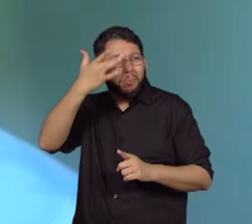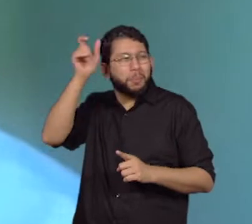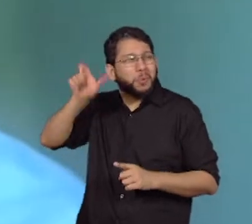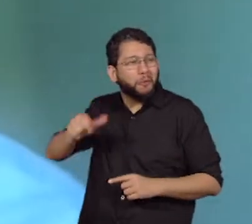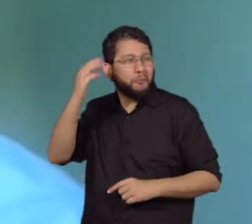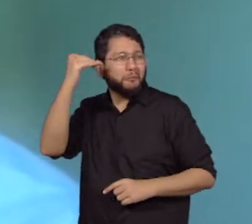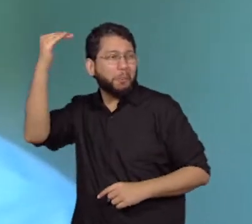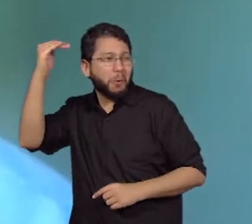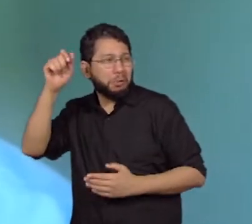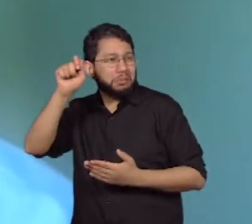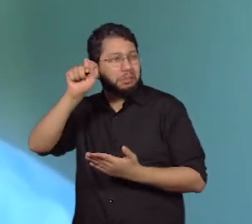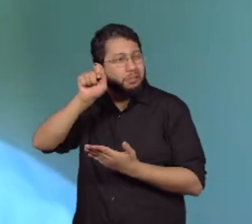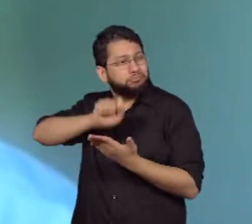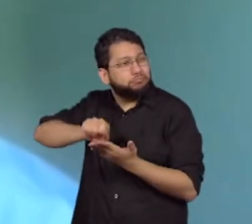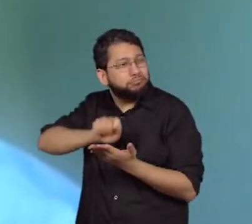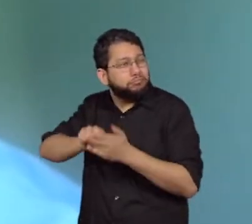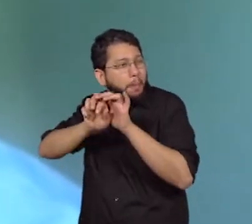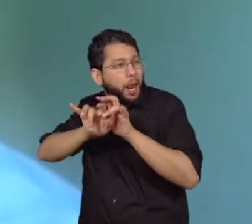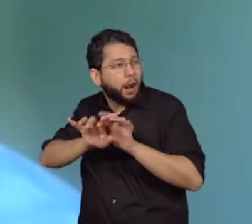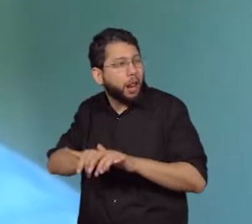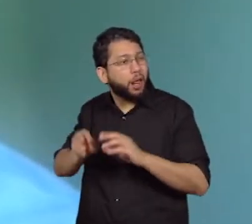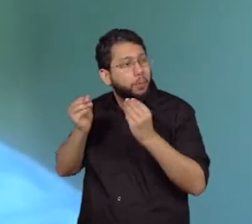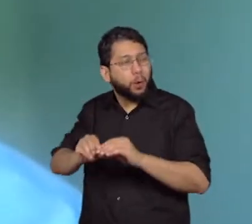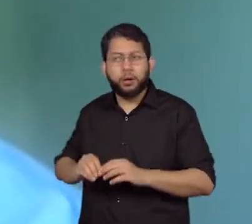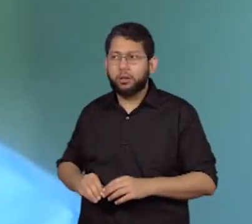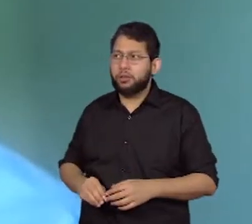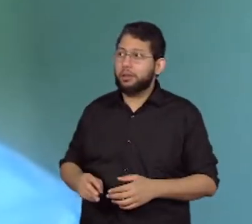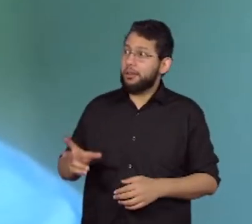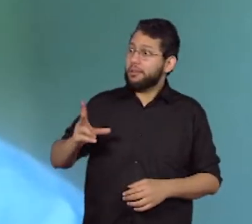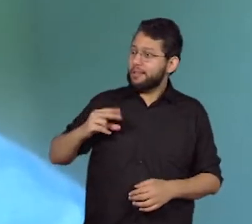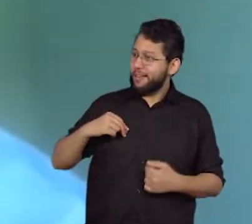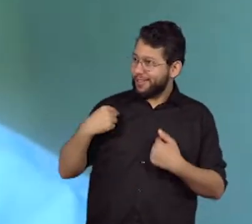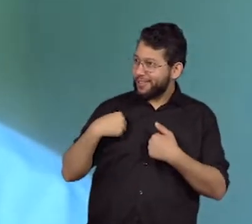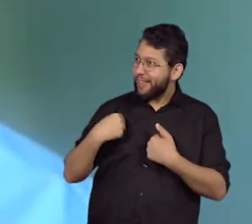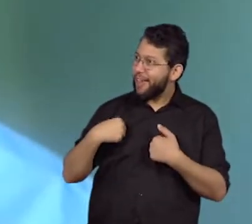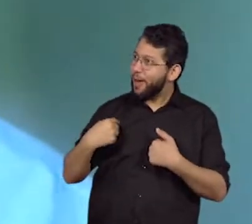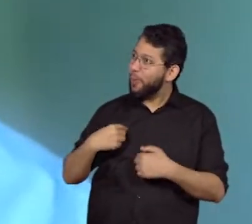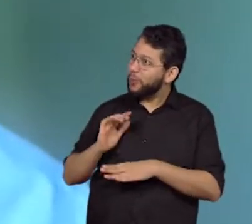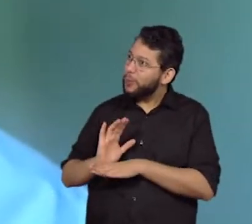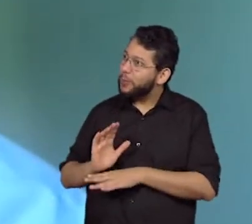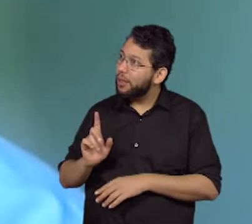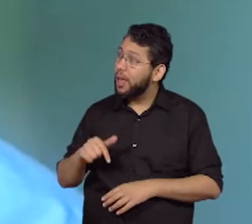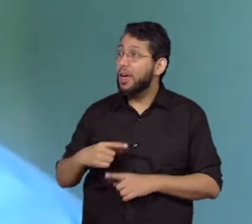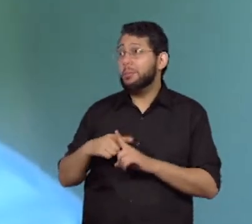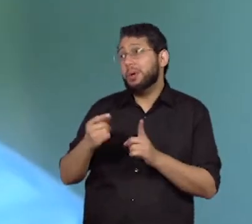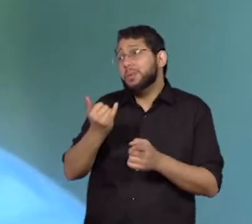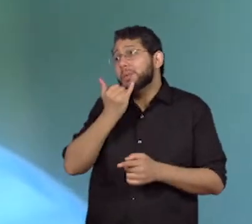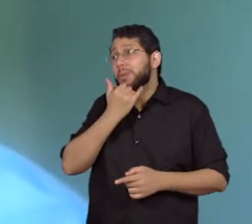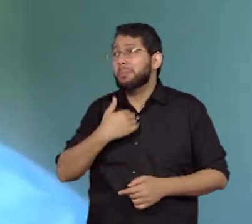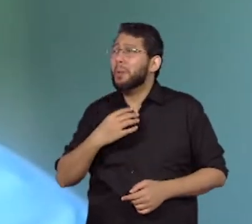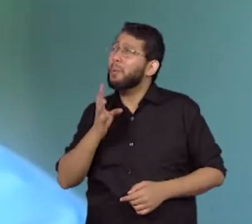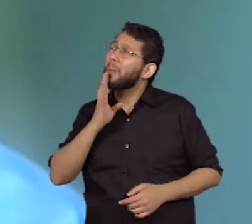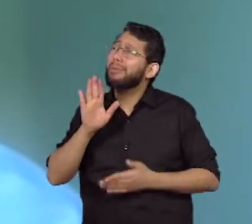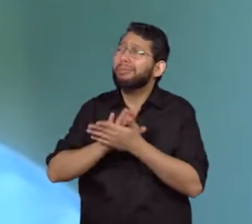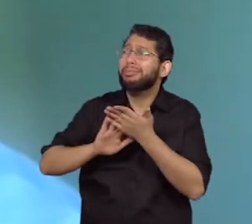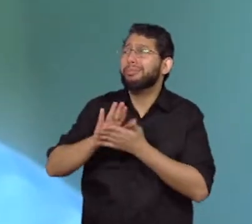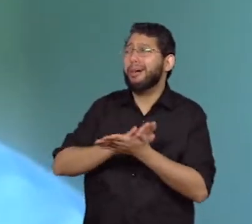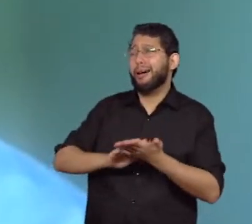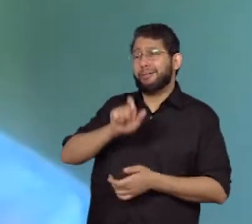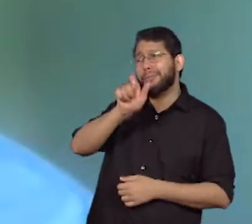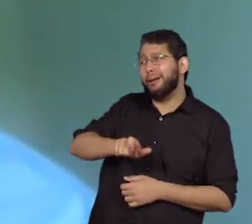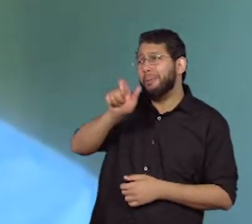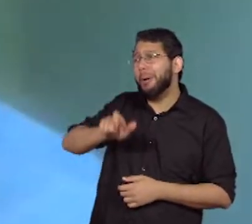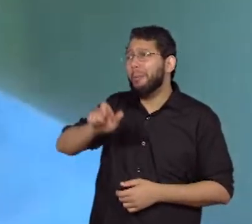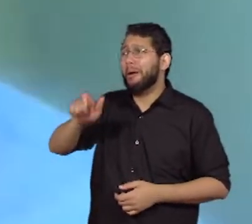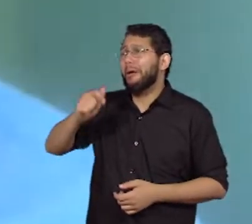Agência Estado, a minha coluna para Agência Estado. Falei, nossa, Leão Lobo, seria um orgulho, é um prazer, mas eu tenho um problema, assim, eu faço rádio e TV,